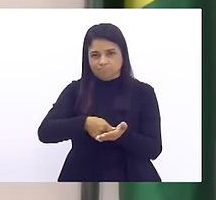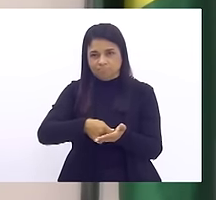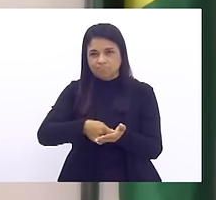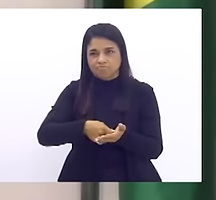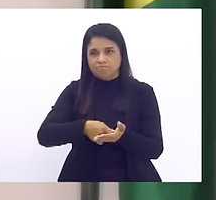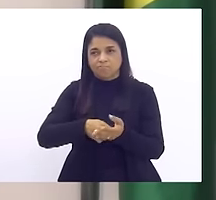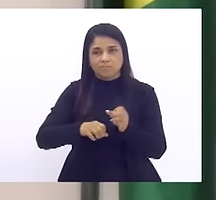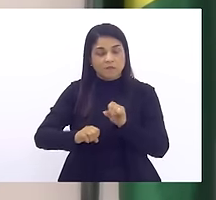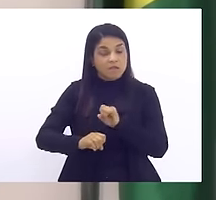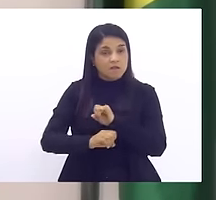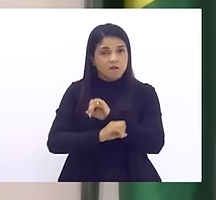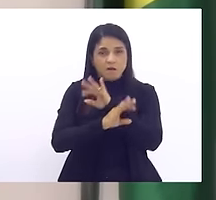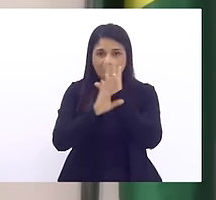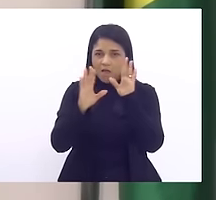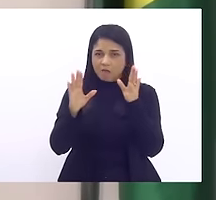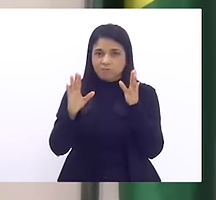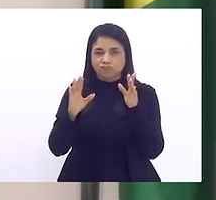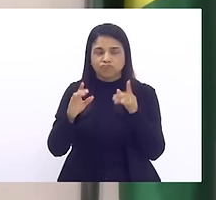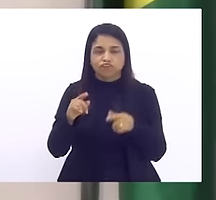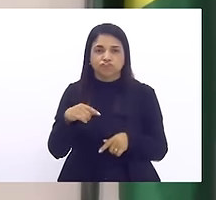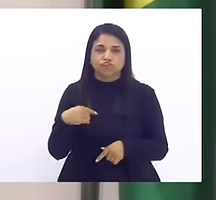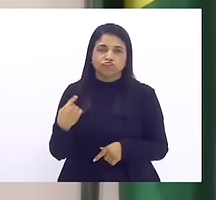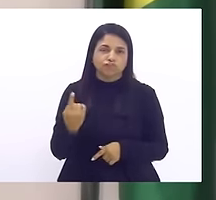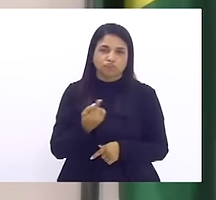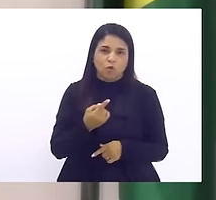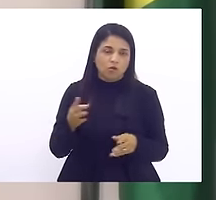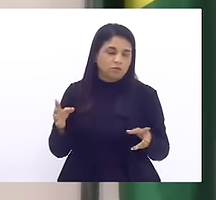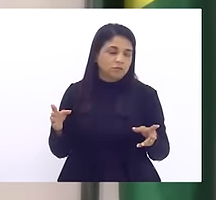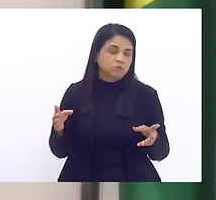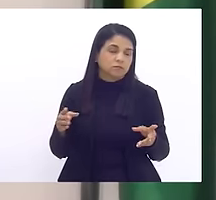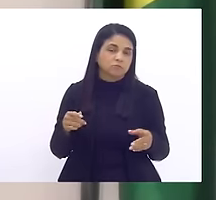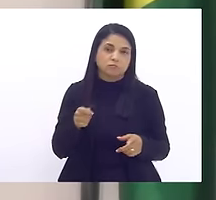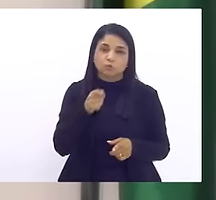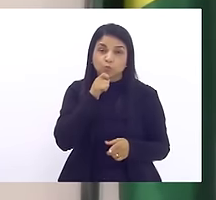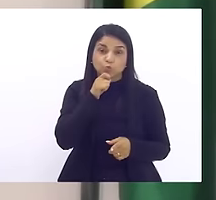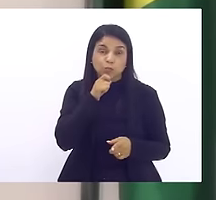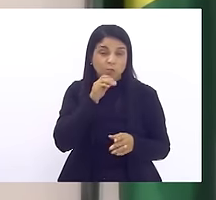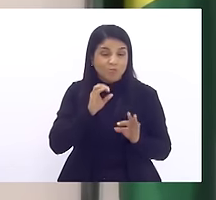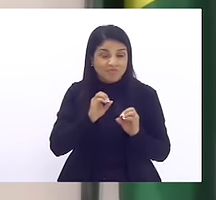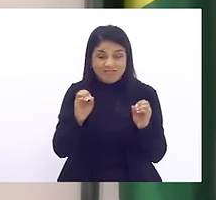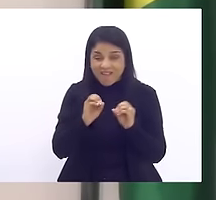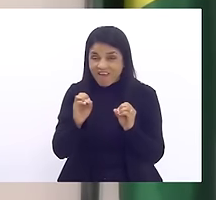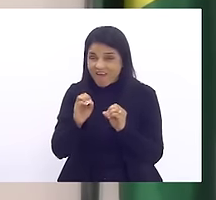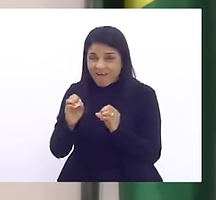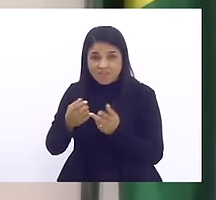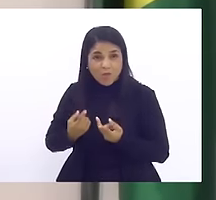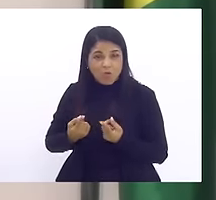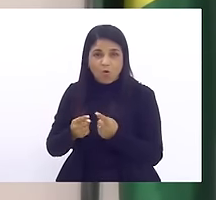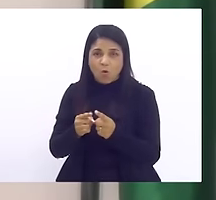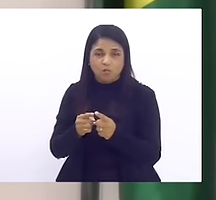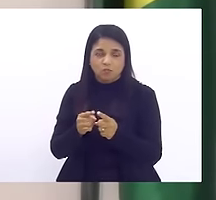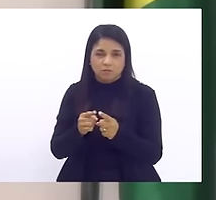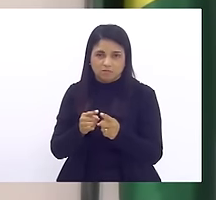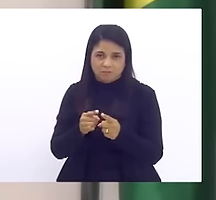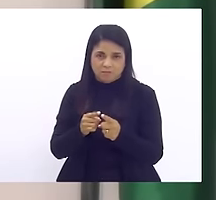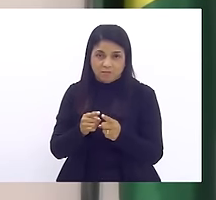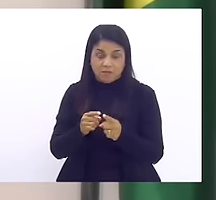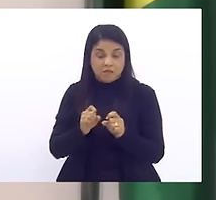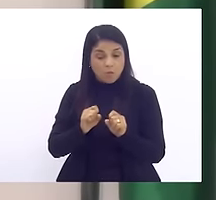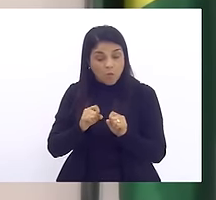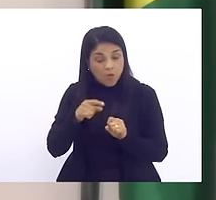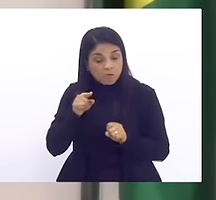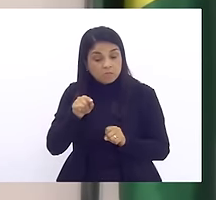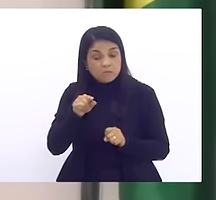claro aqui que nós não temos para finalizar Não temos nada contra ninguém o que a gente tem é em defesa